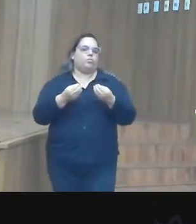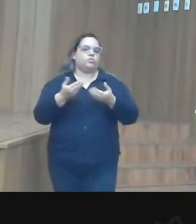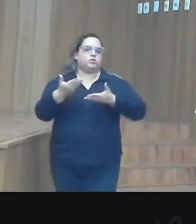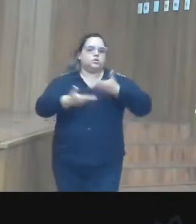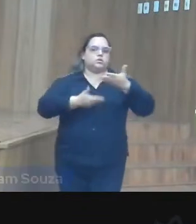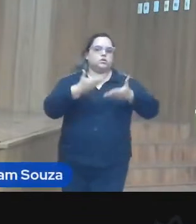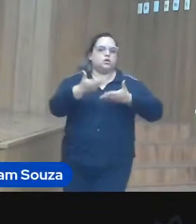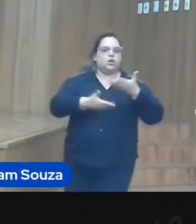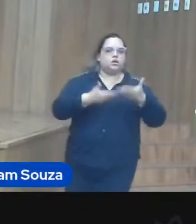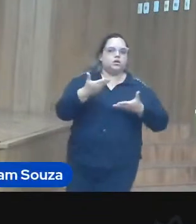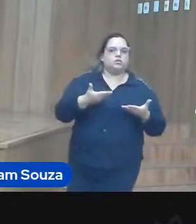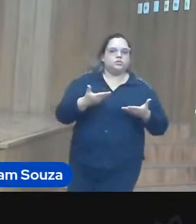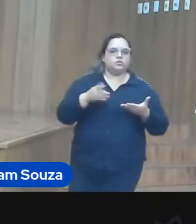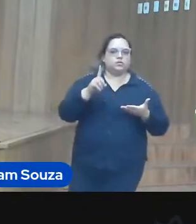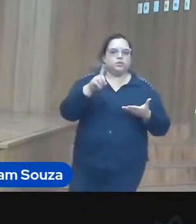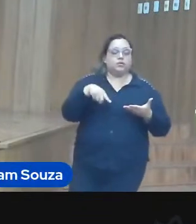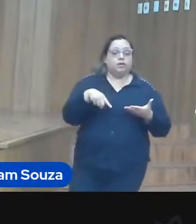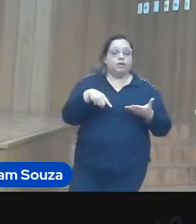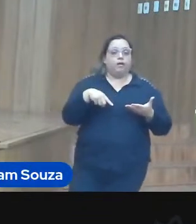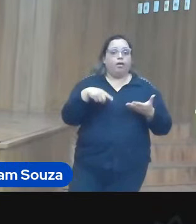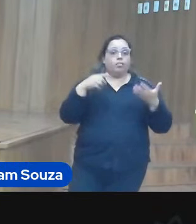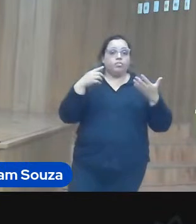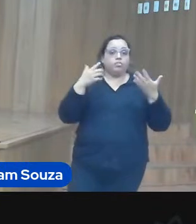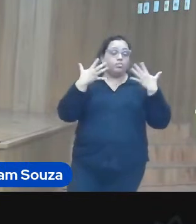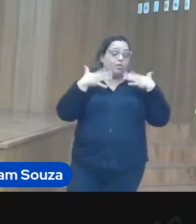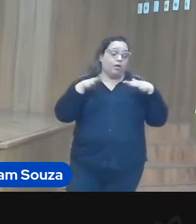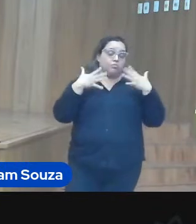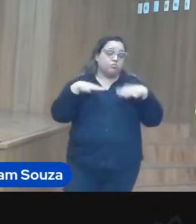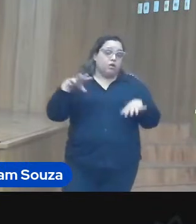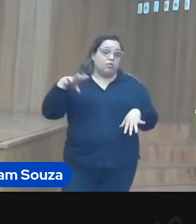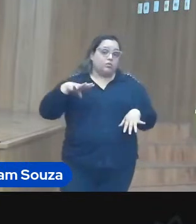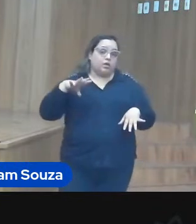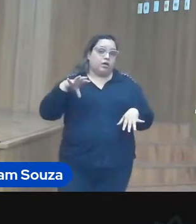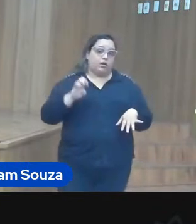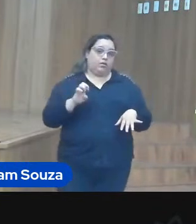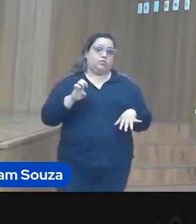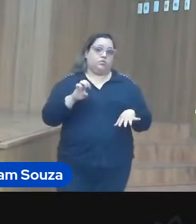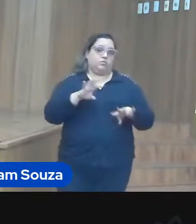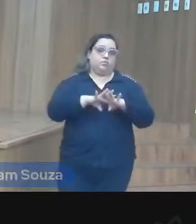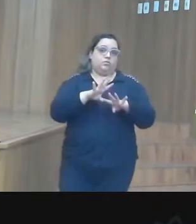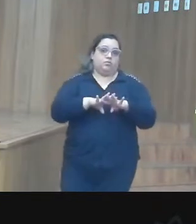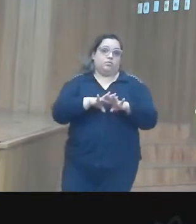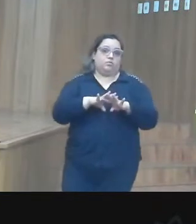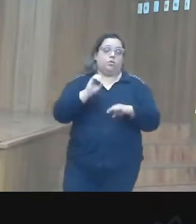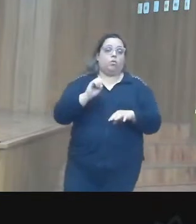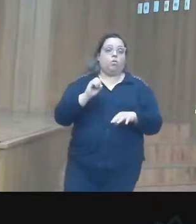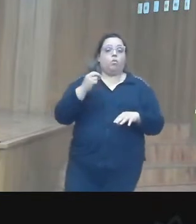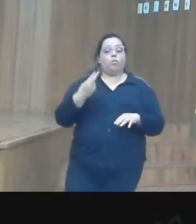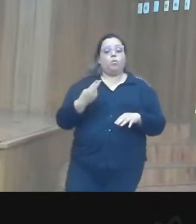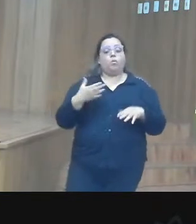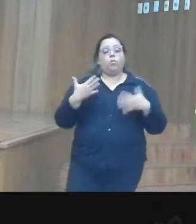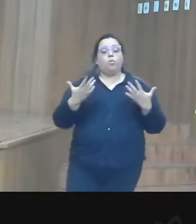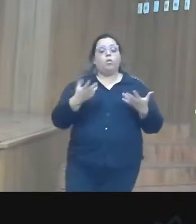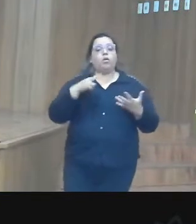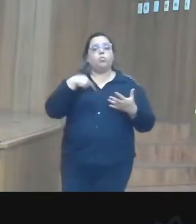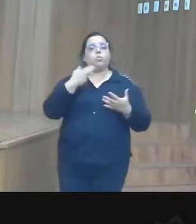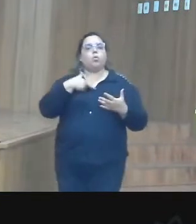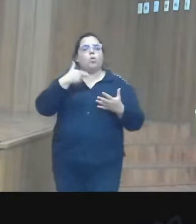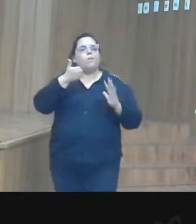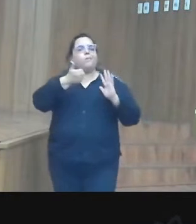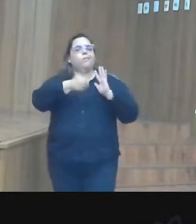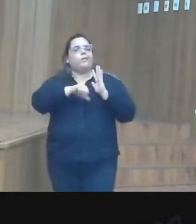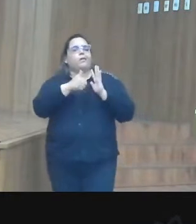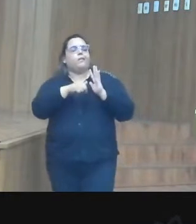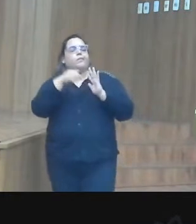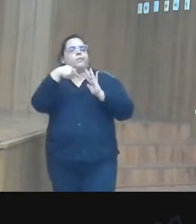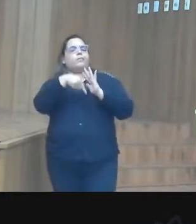e que é assim, natural da etnomatemática, ou quando a gente faz uma análise mais profunda sobre a